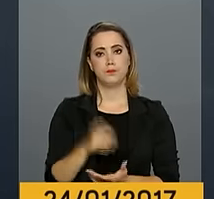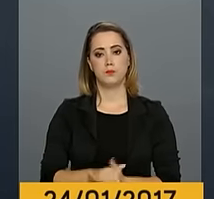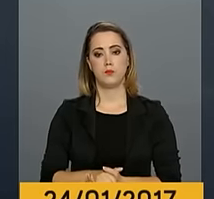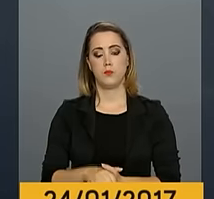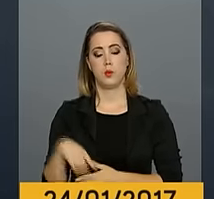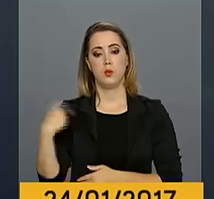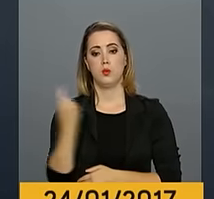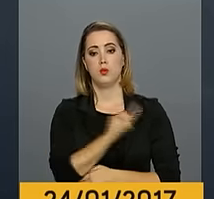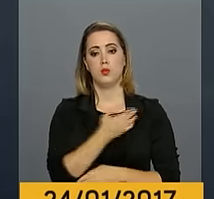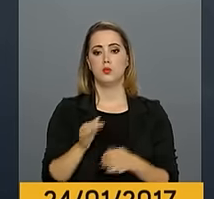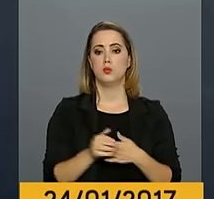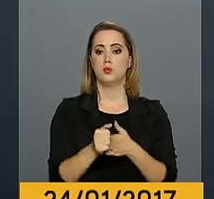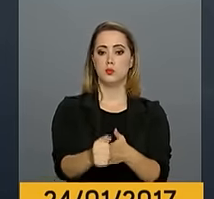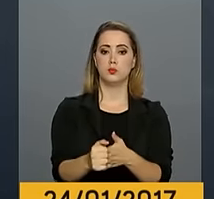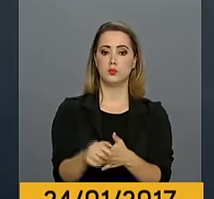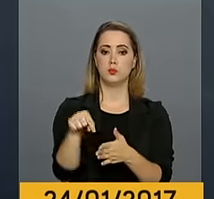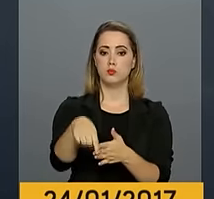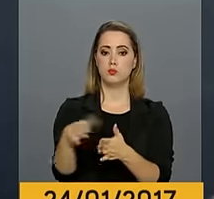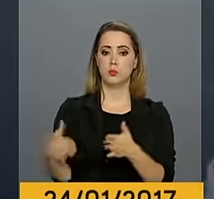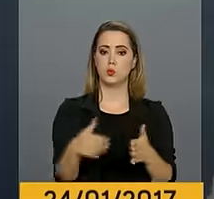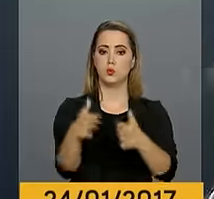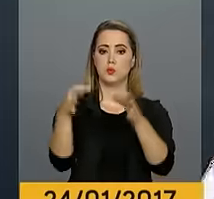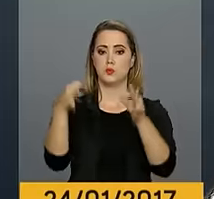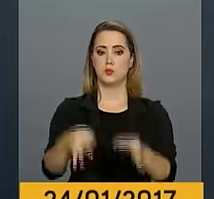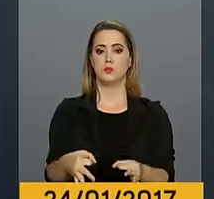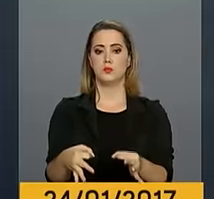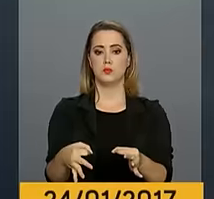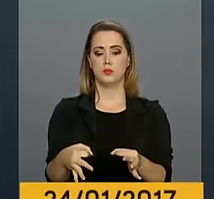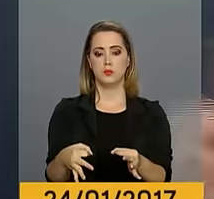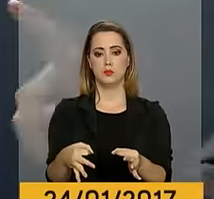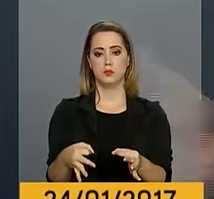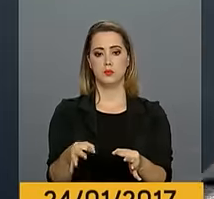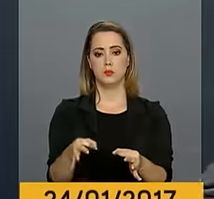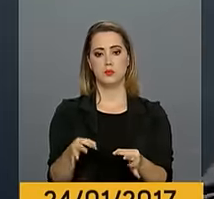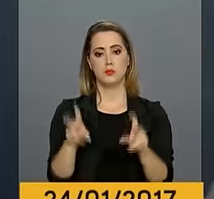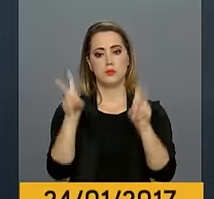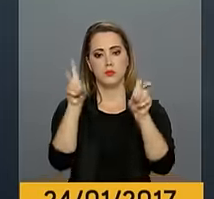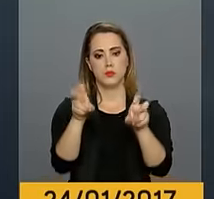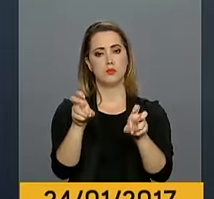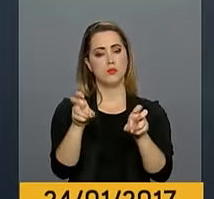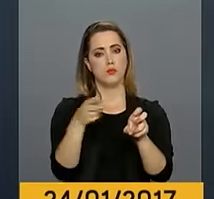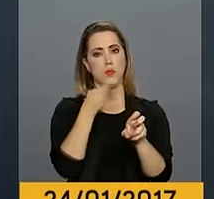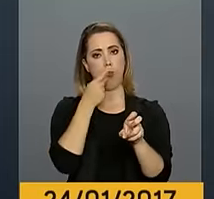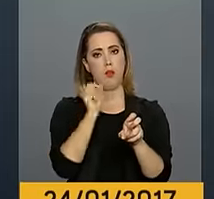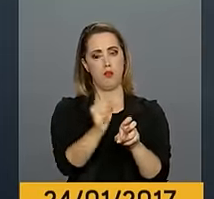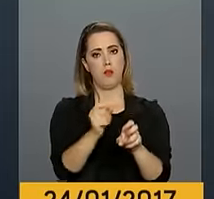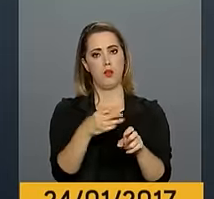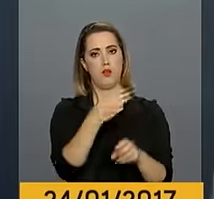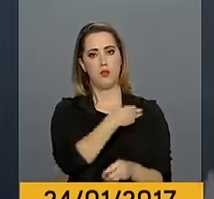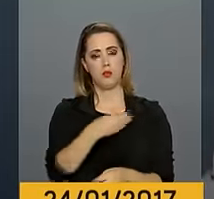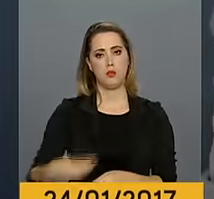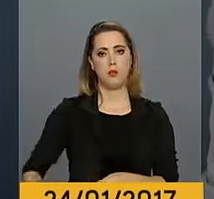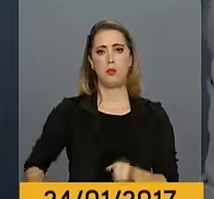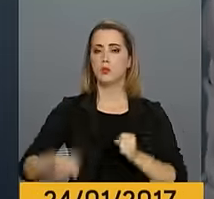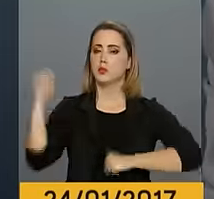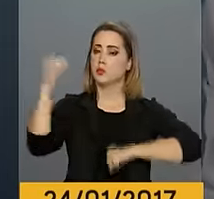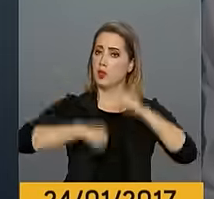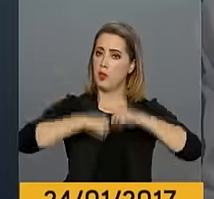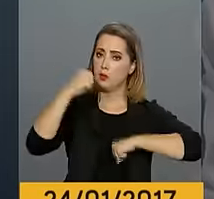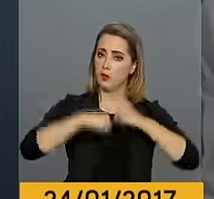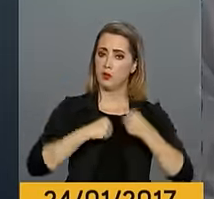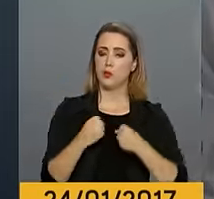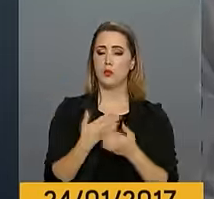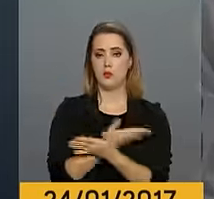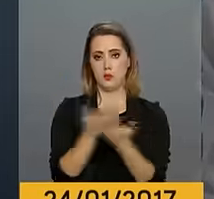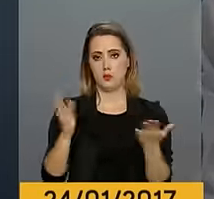se nós seguirmos nesta trilha, e até faço um parênteses, há poucos dias eu falei com o ministro da Indústria e Comércio, os